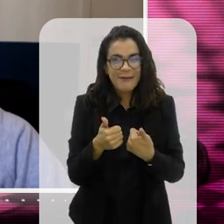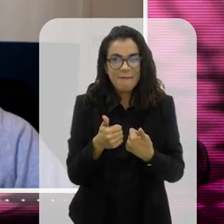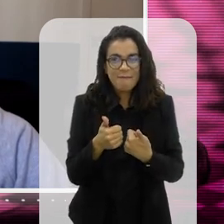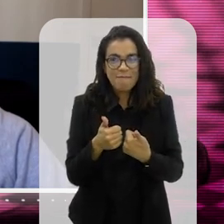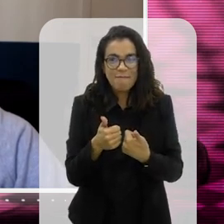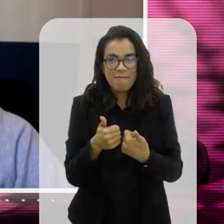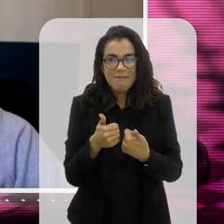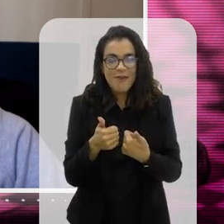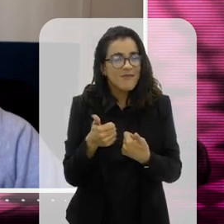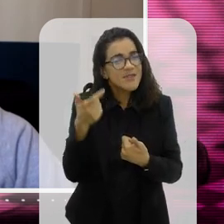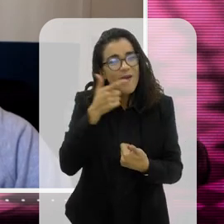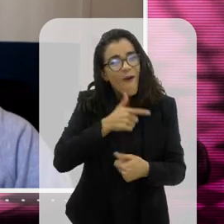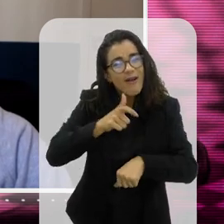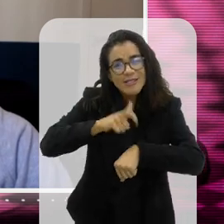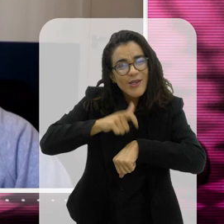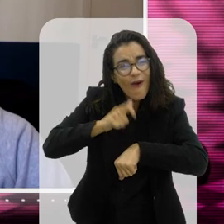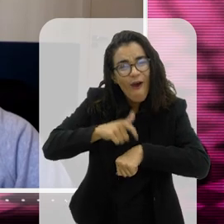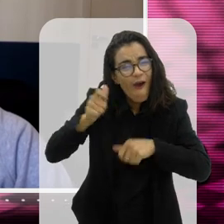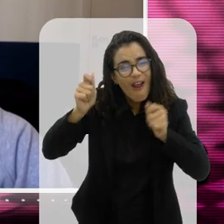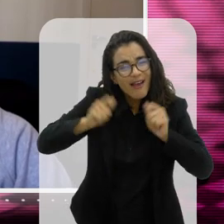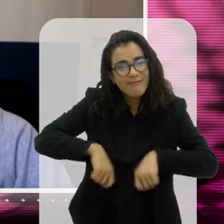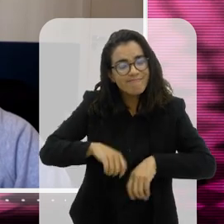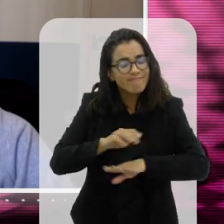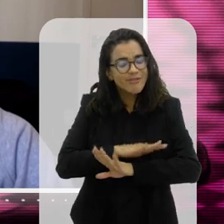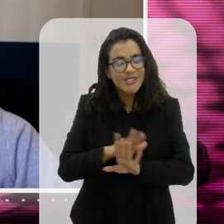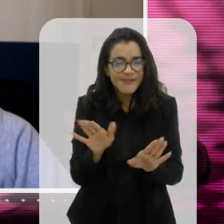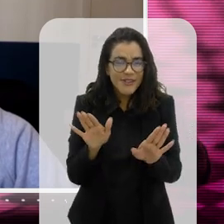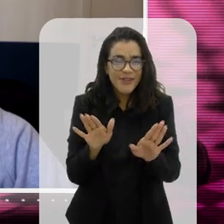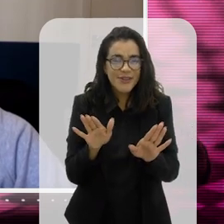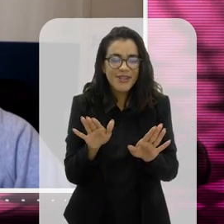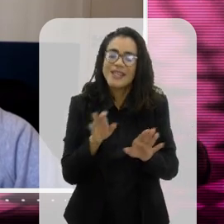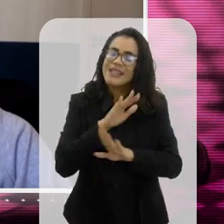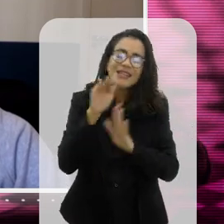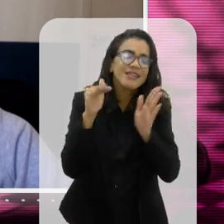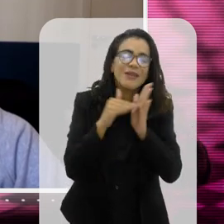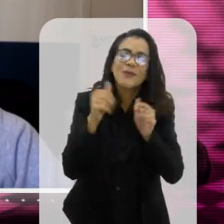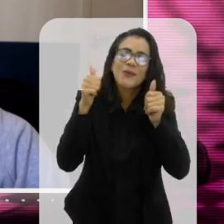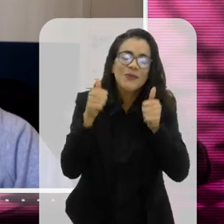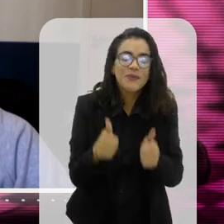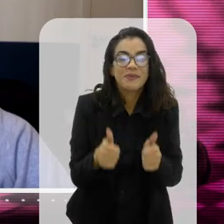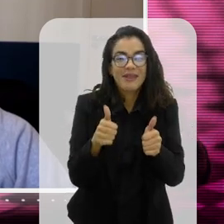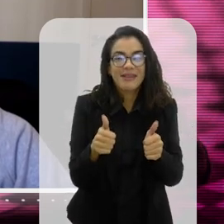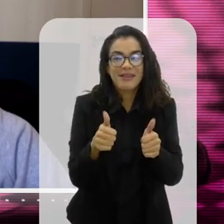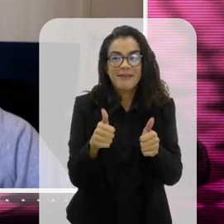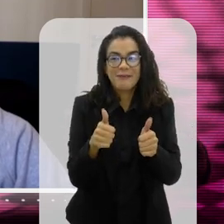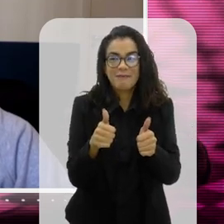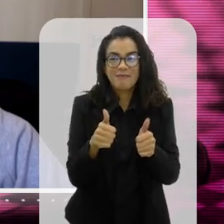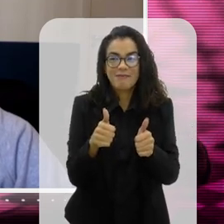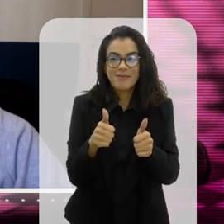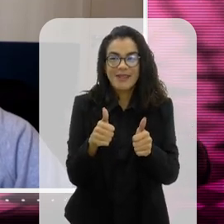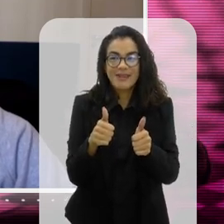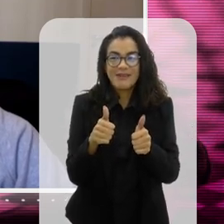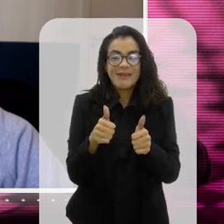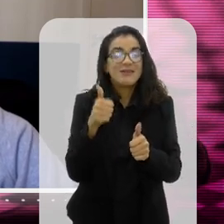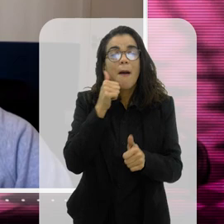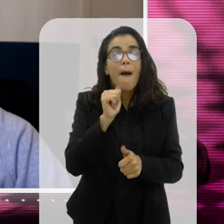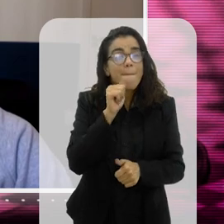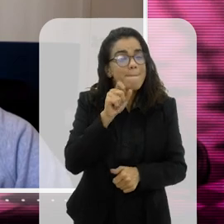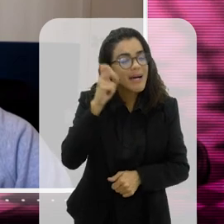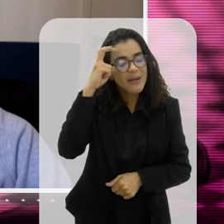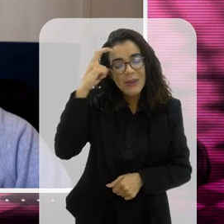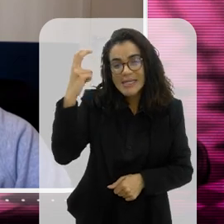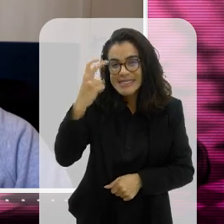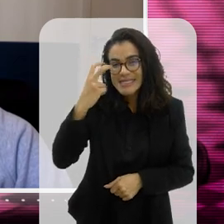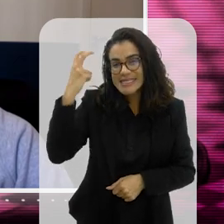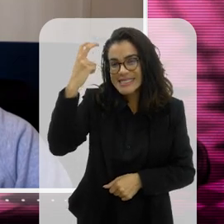Você bem. fez a sua, você foi a sua melhor versão que naquele momento você podia Que era possível. e tá tudo bem. Perfeito, E depois que sábia, eu sou